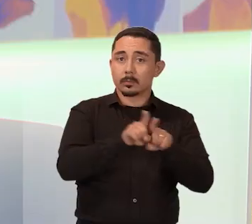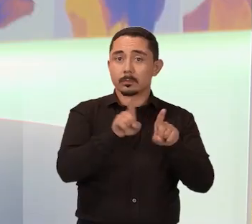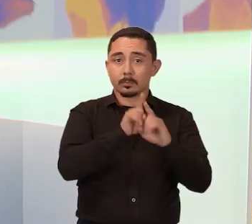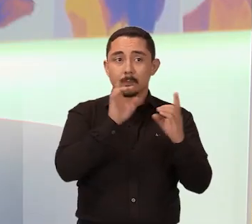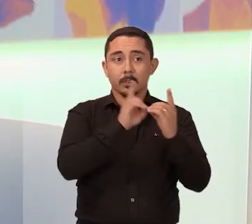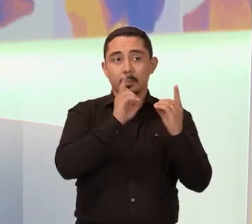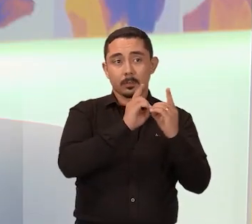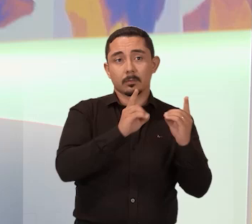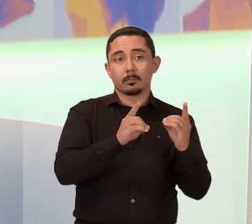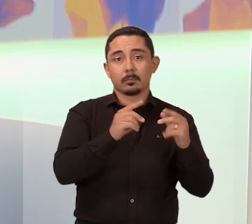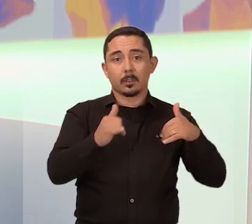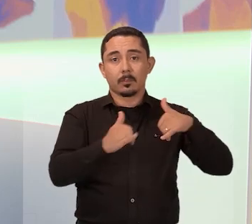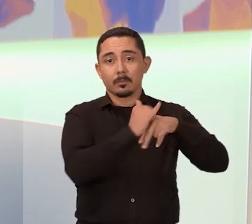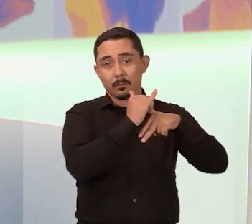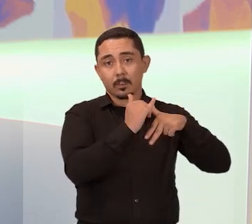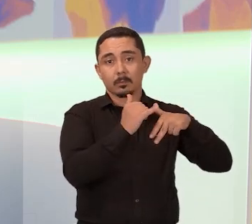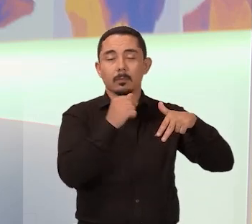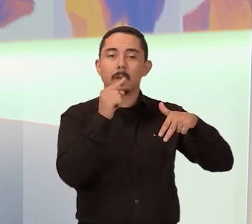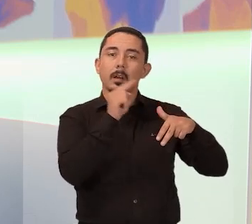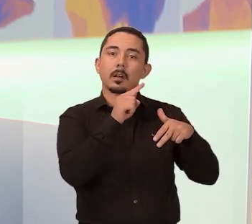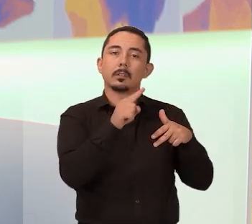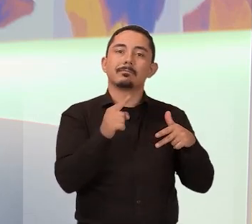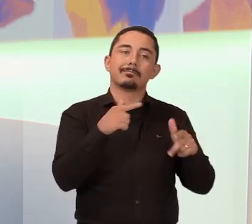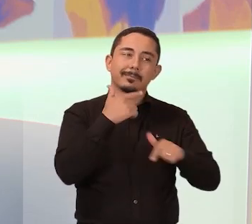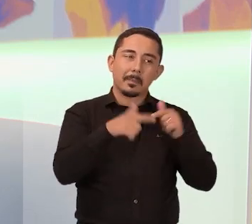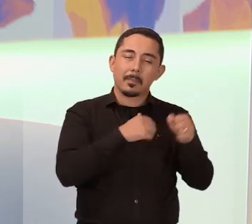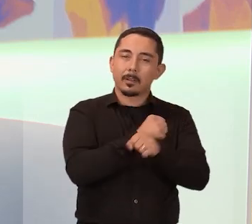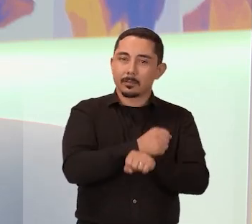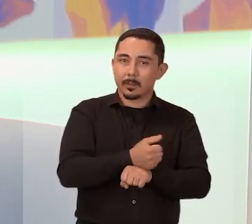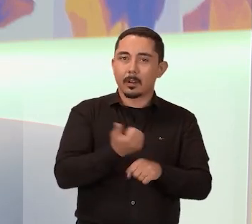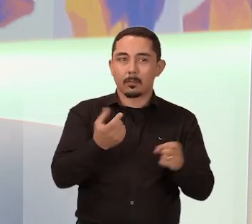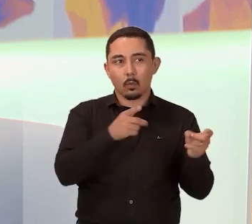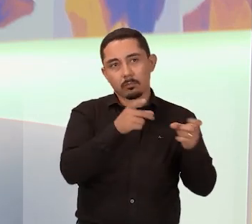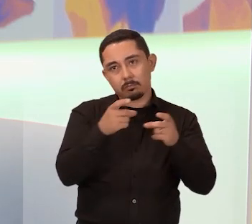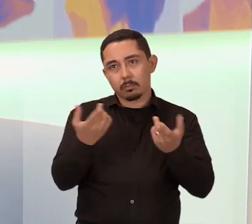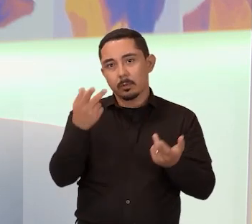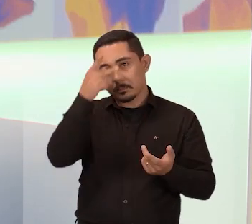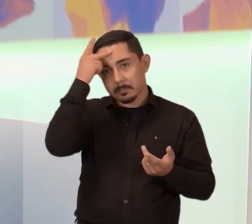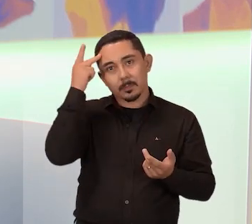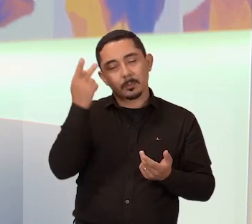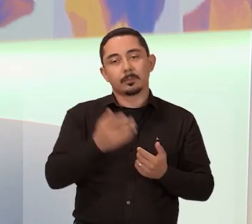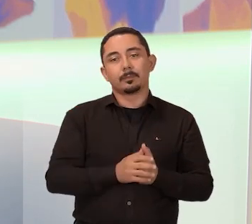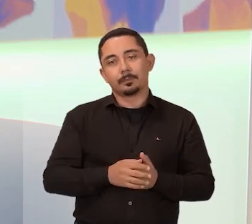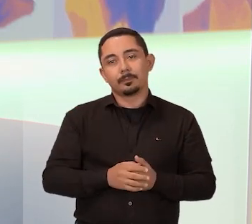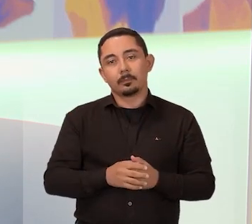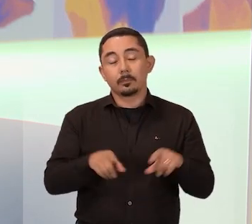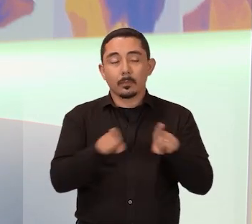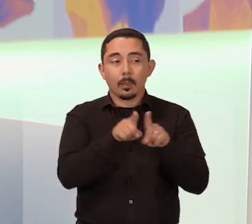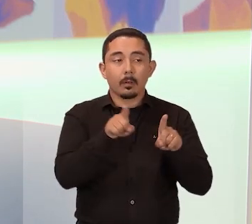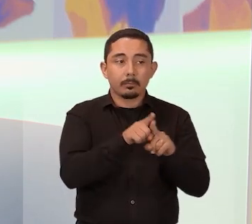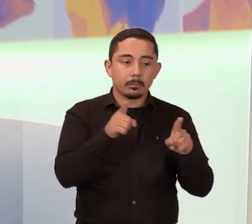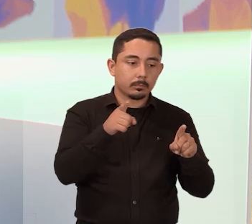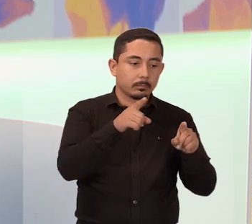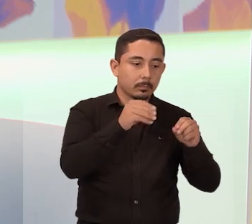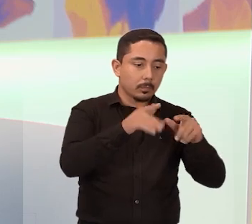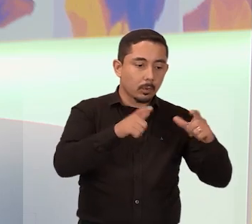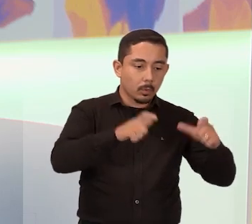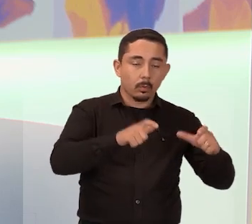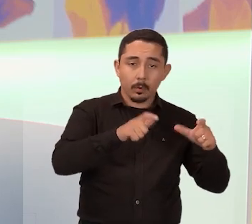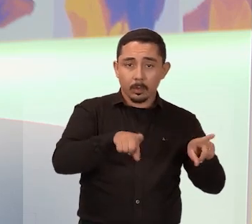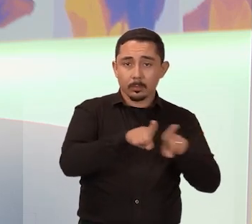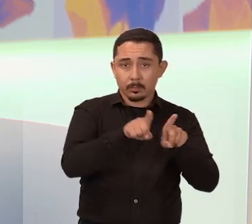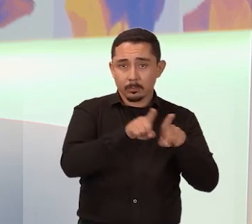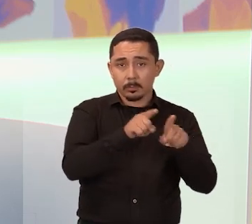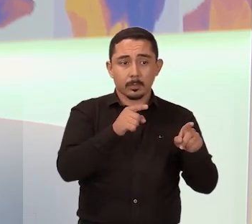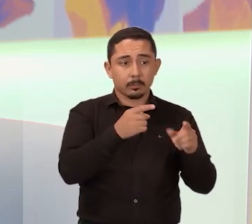assistência, atendimento às vítimas de trabalho escravo e tráfico de pessoas. Então, por meio da garantia do acesso à terra e aos